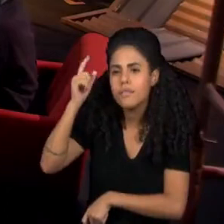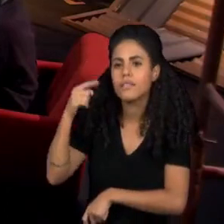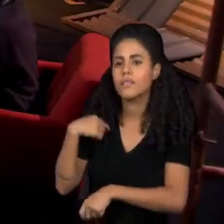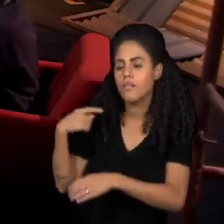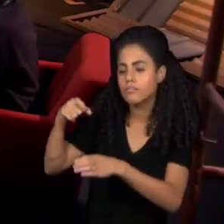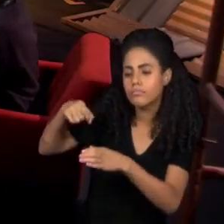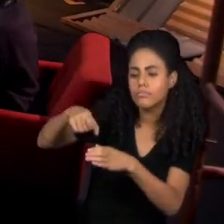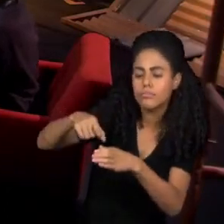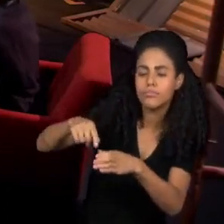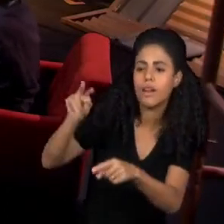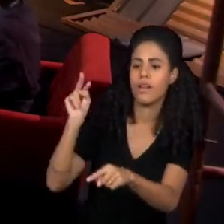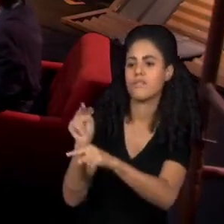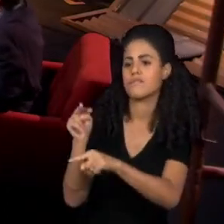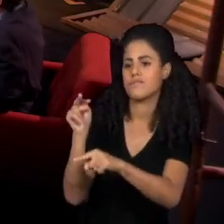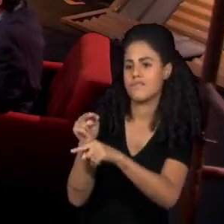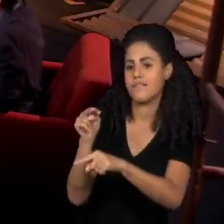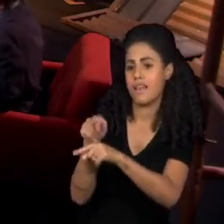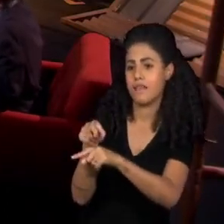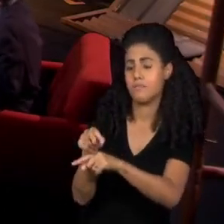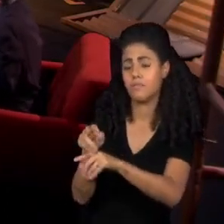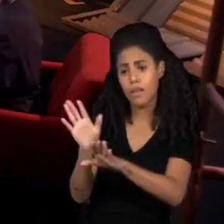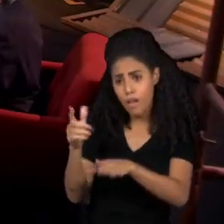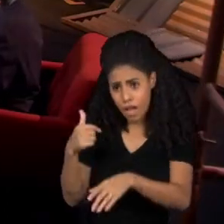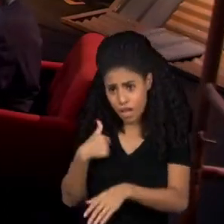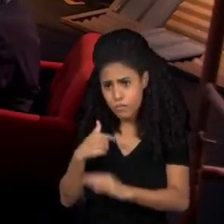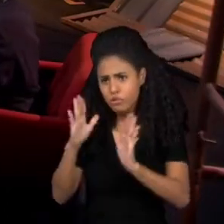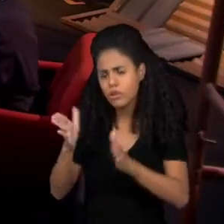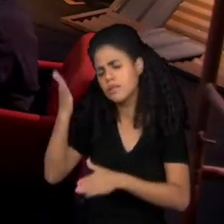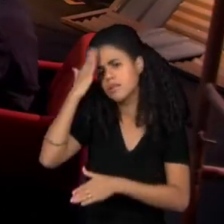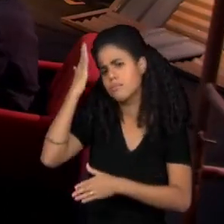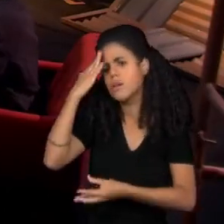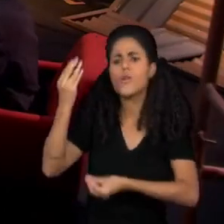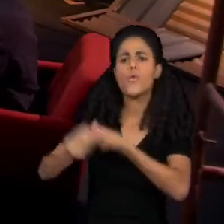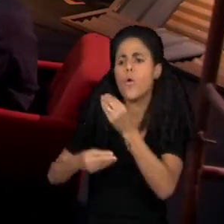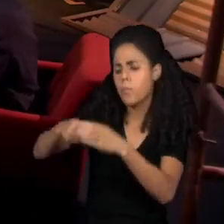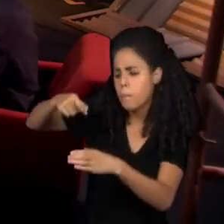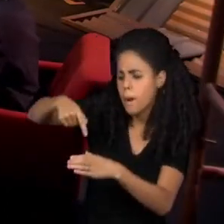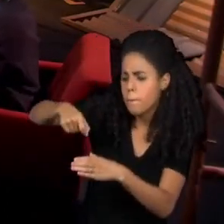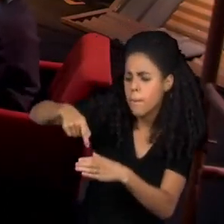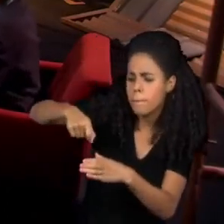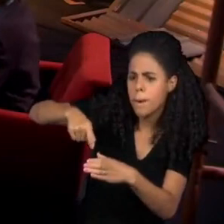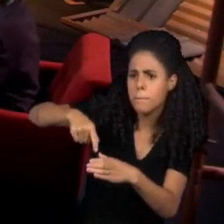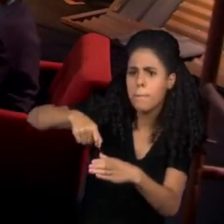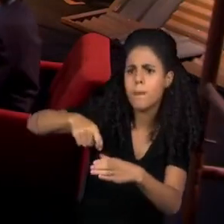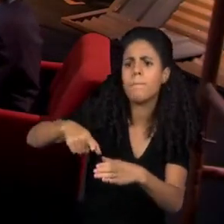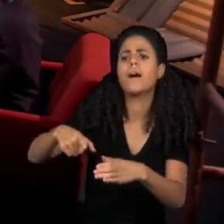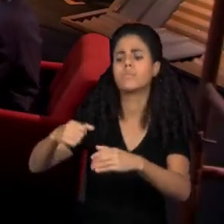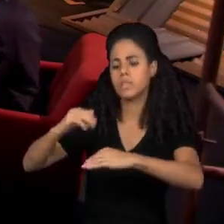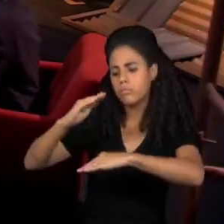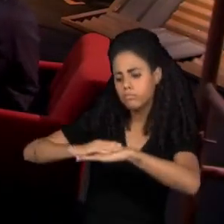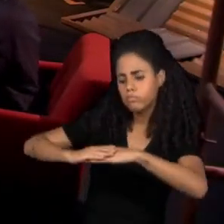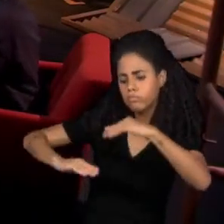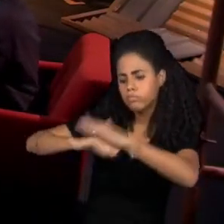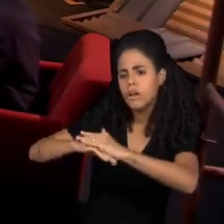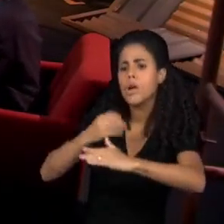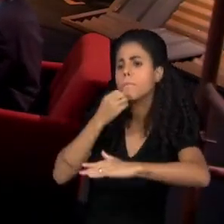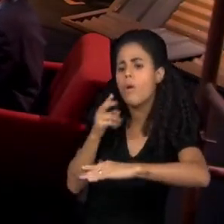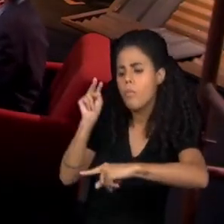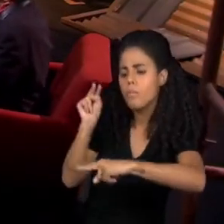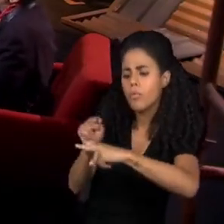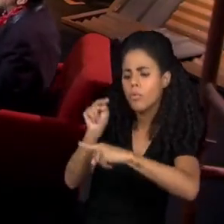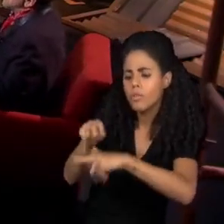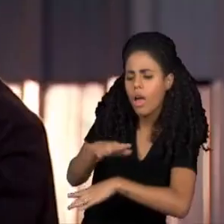6 como lá em Irará lá então eu tinha noção de plantar botar esterco isso aquilo que eu noção